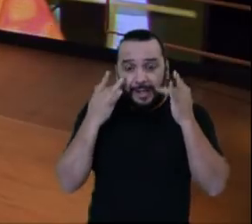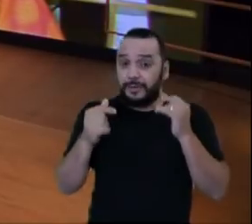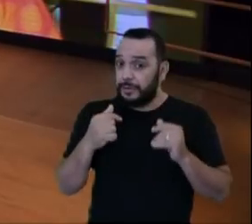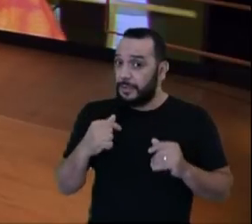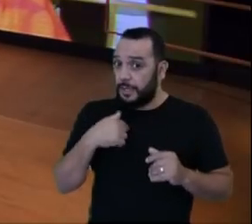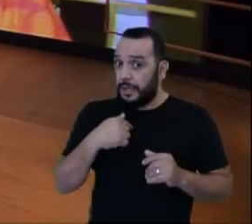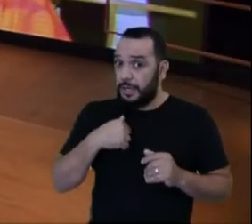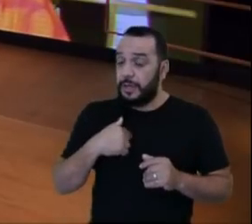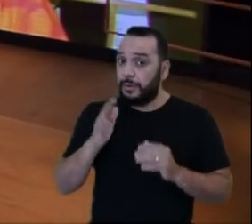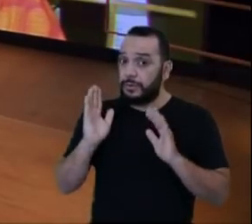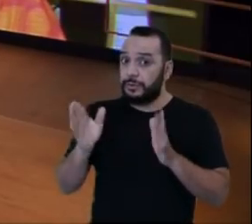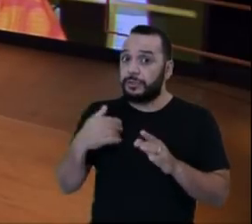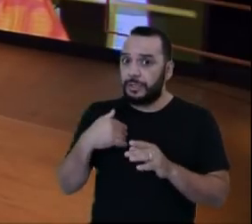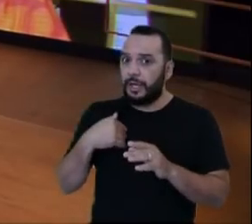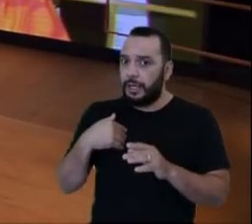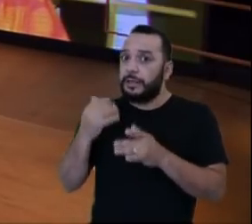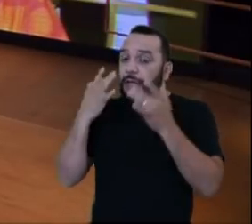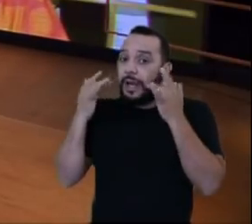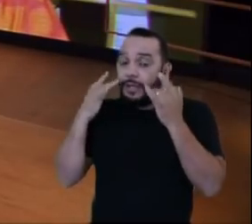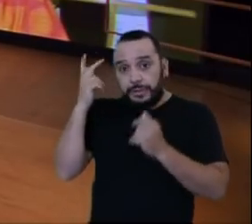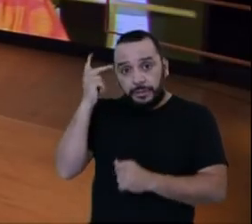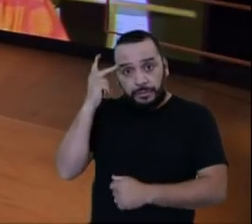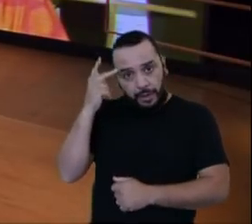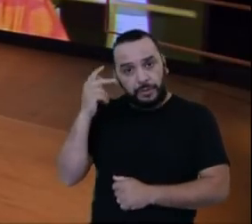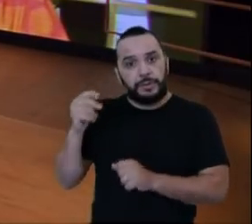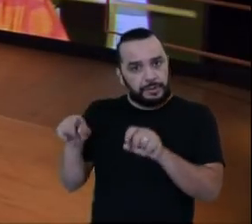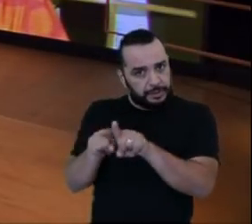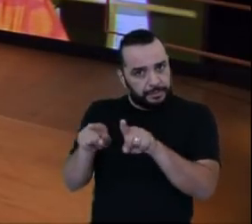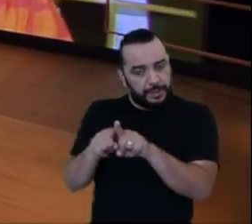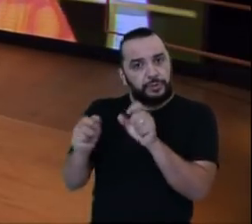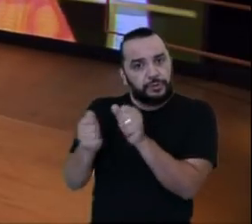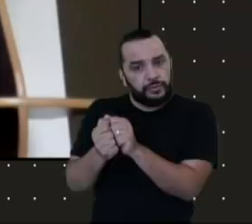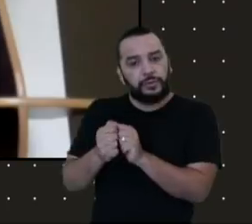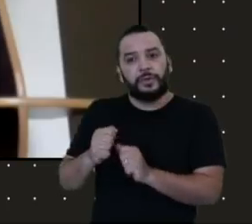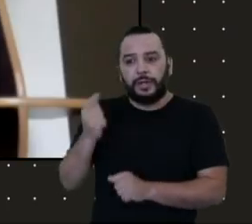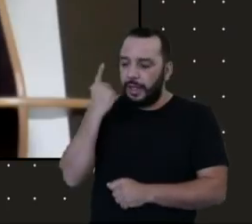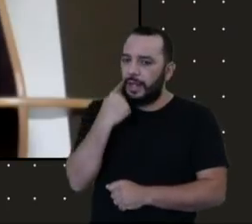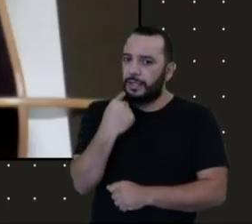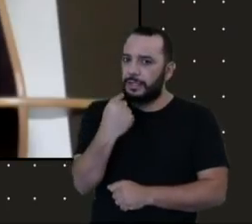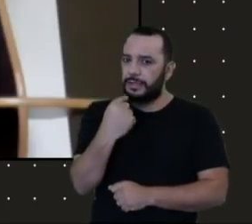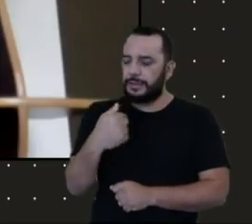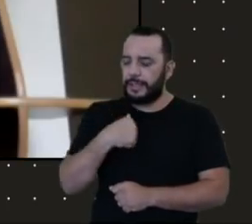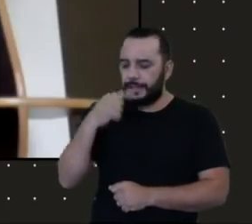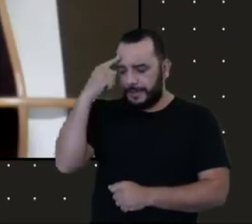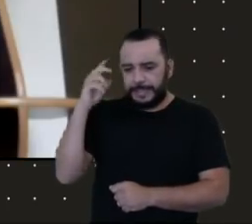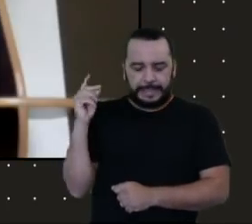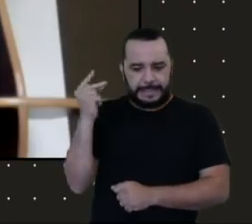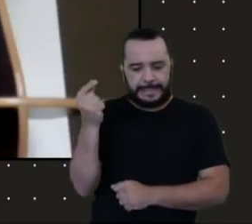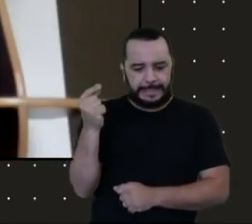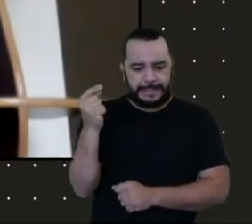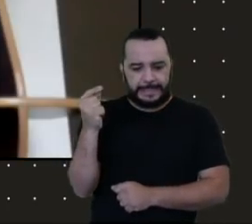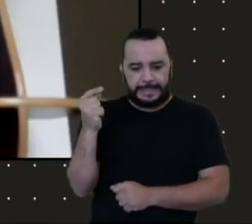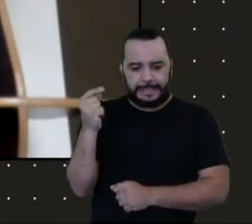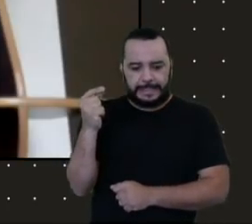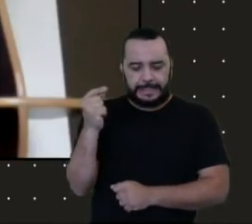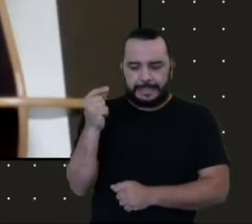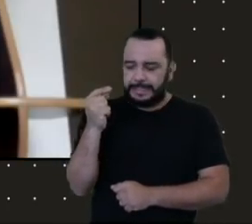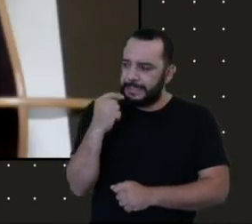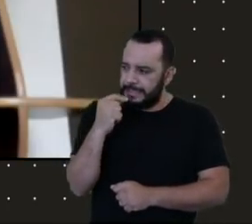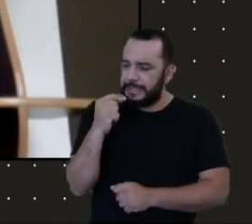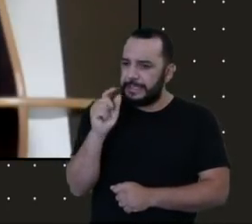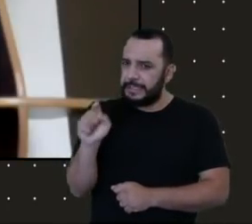pouco reticente, sabe? Ficava um pouquinho temerosa. E o papai, não, você vai fazer, vai ser ótimo e tal. Durante o processo em